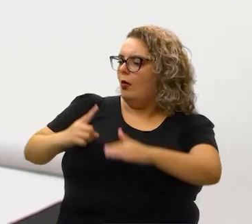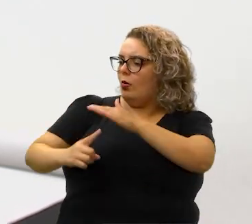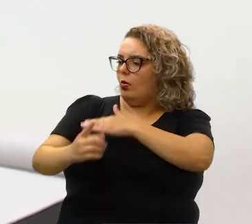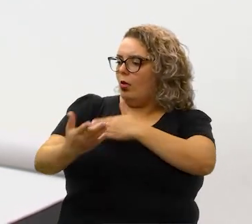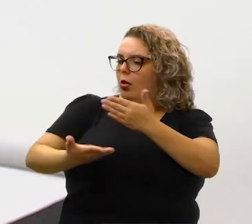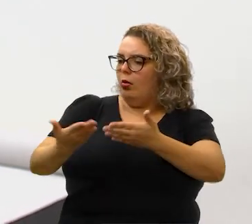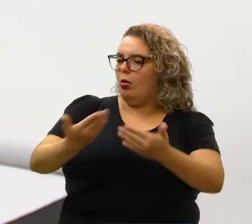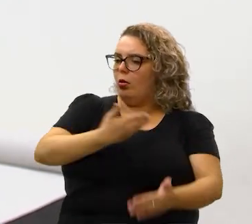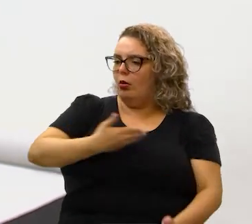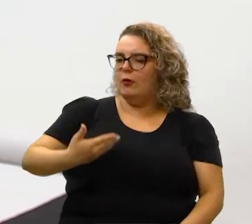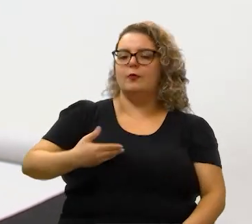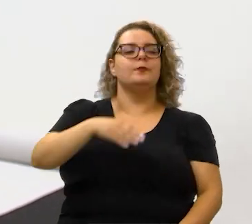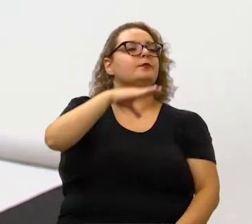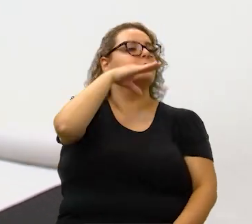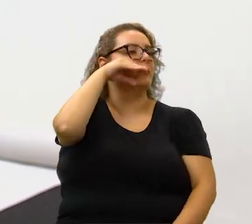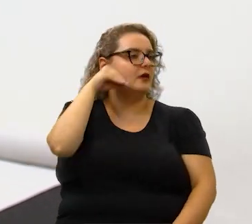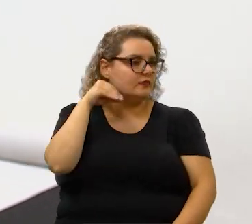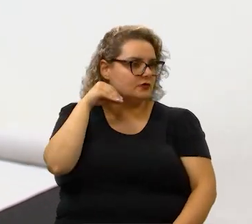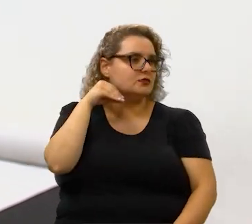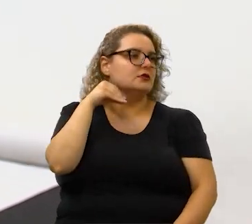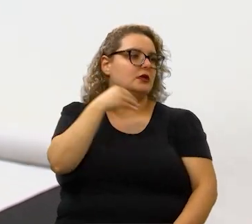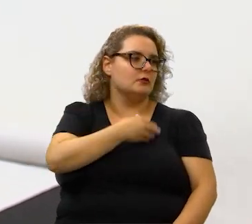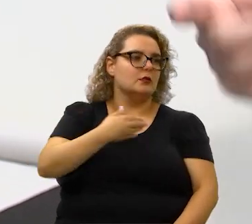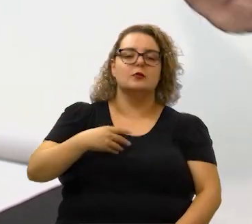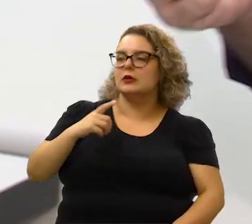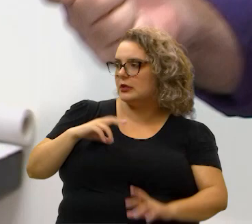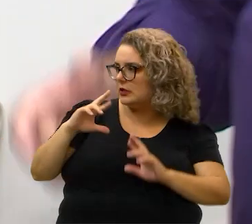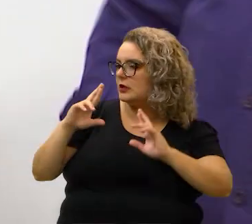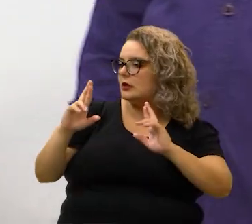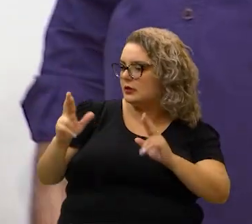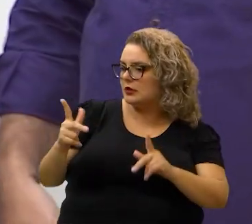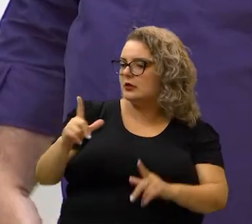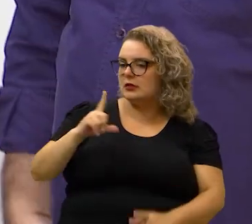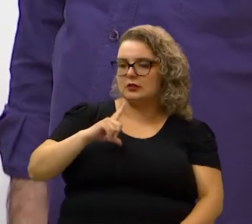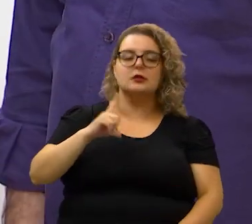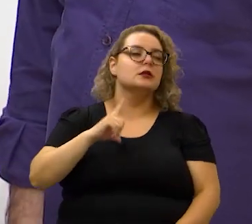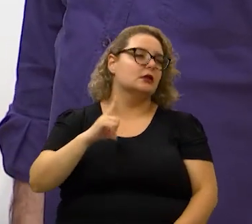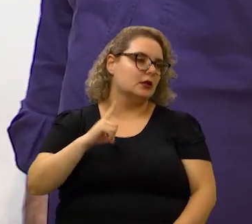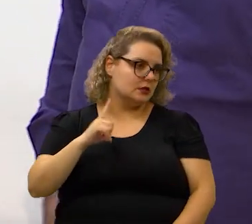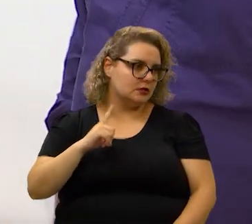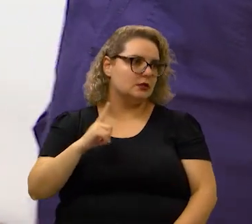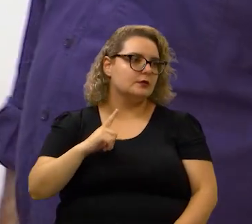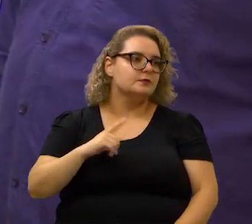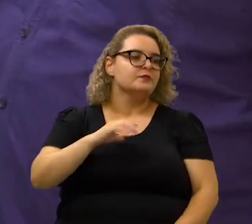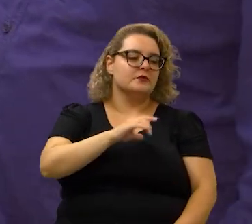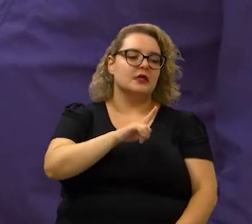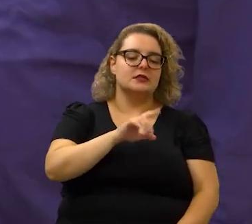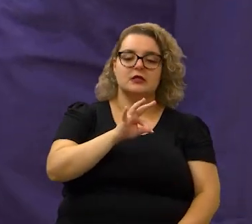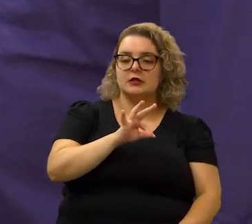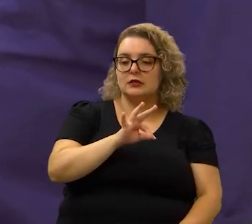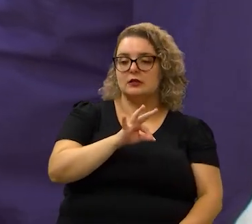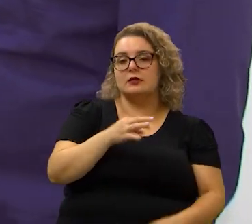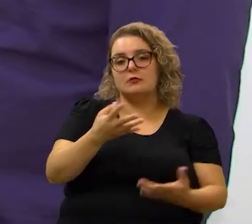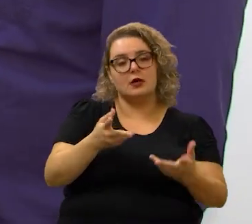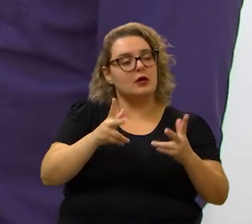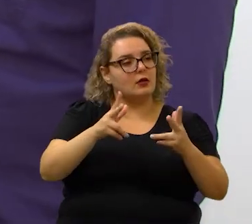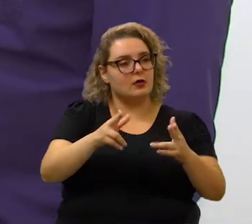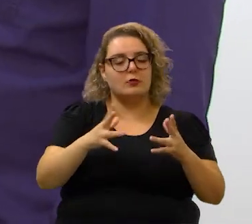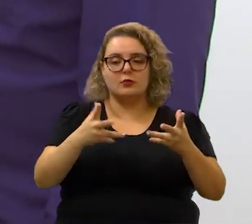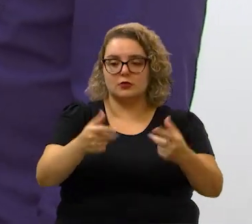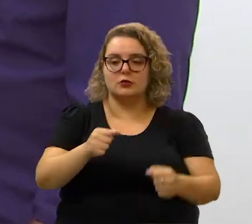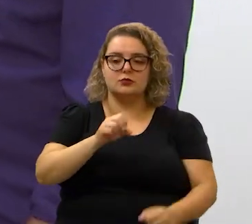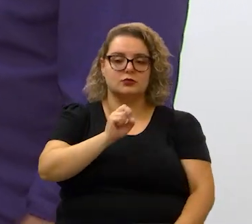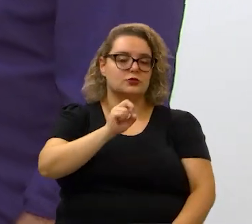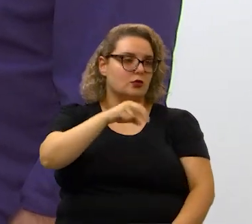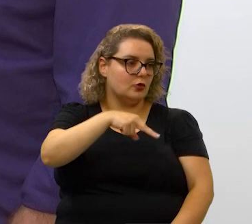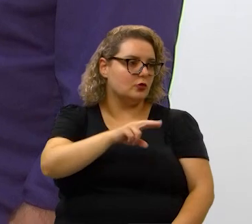servidora pública? Eu sou funcionária pública. Ah, tá. Porque Isso. Tem uma diferença ali, né? Nós somos regime CLT, porém com todos os ônus